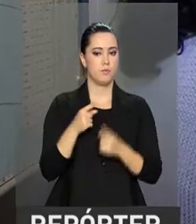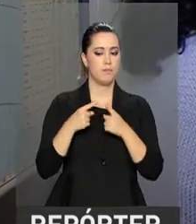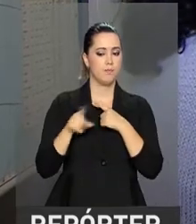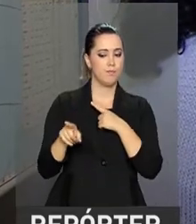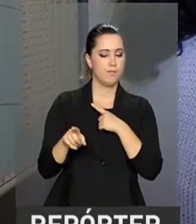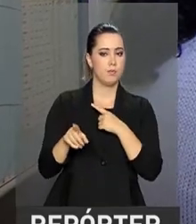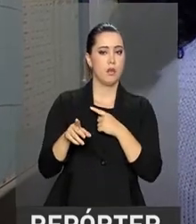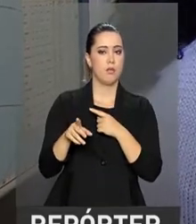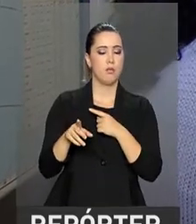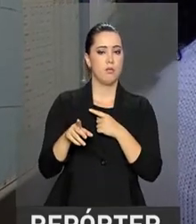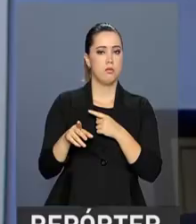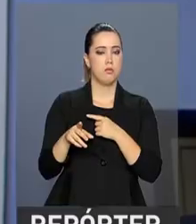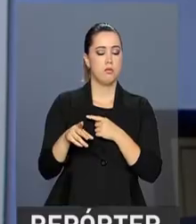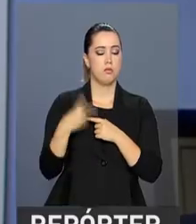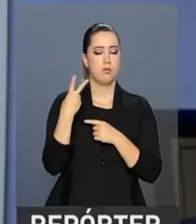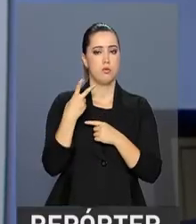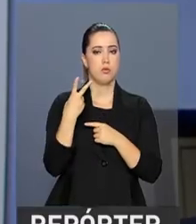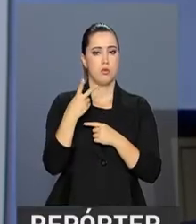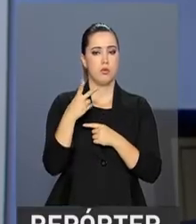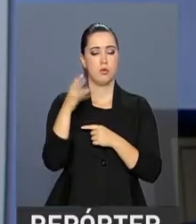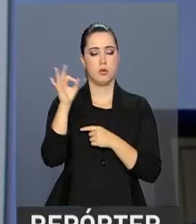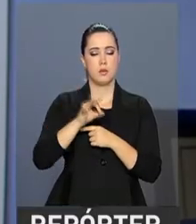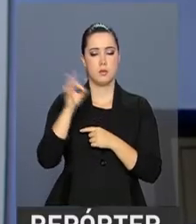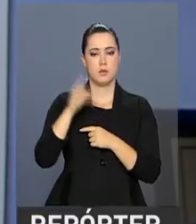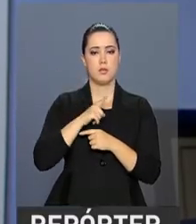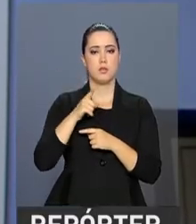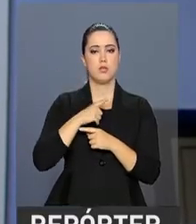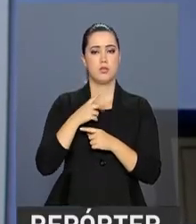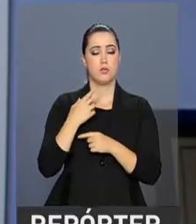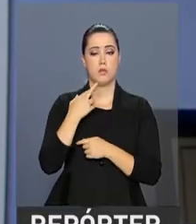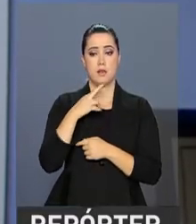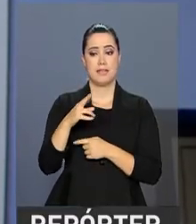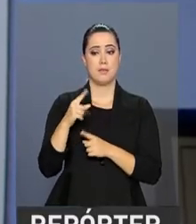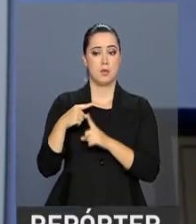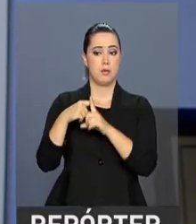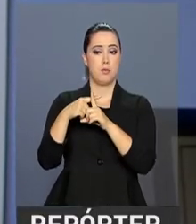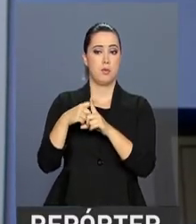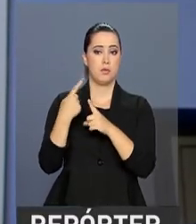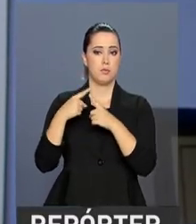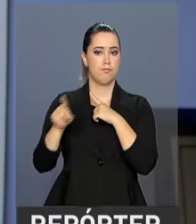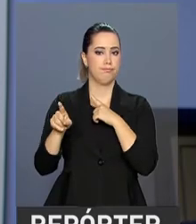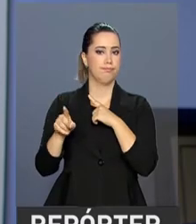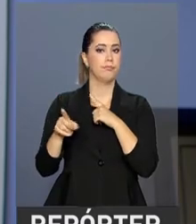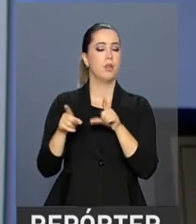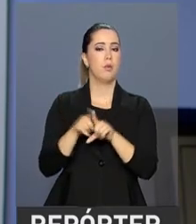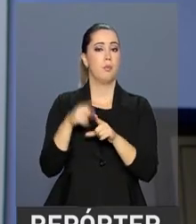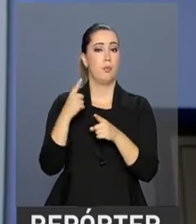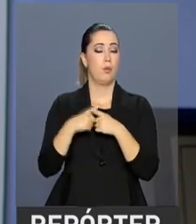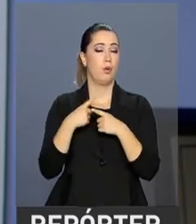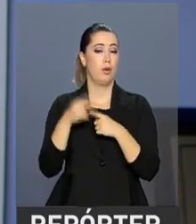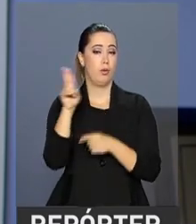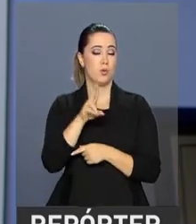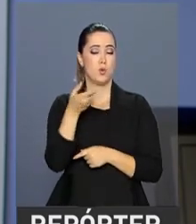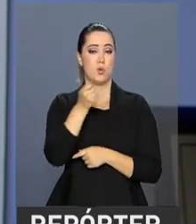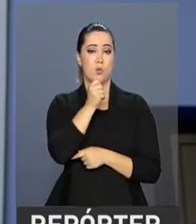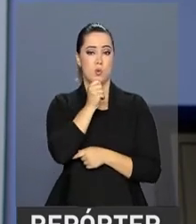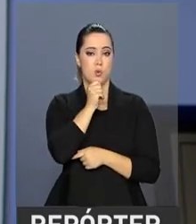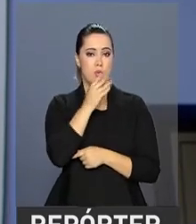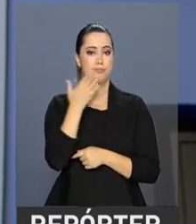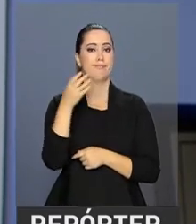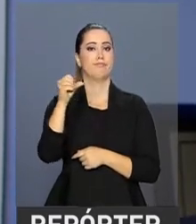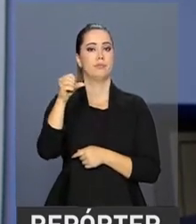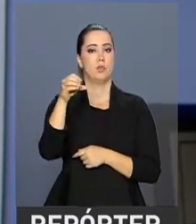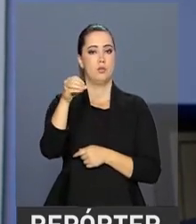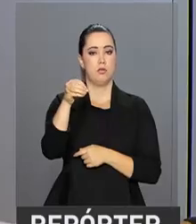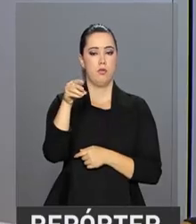resultado positivo o condutor flagrado nesta condição fica com o direito de dirigir suspenso por no mínimo 90